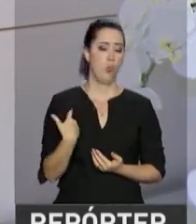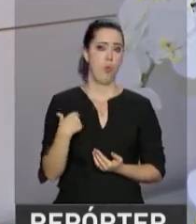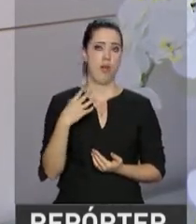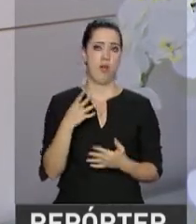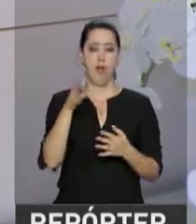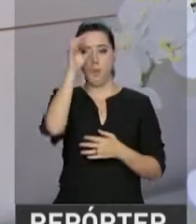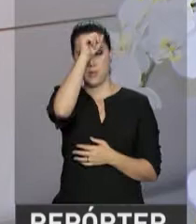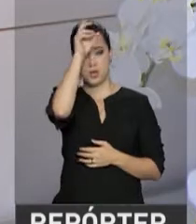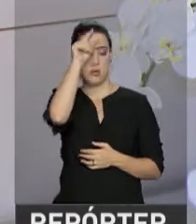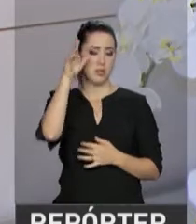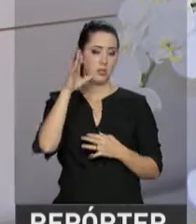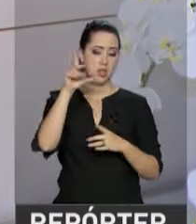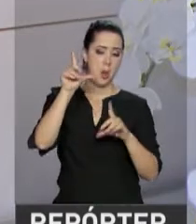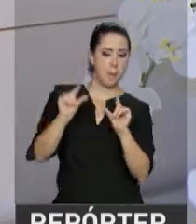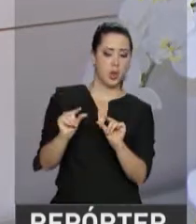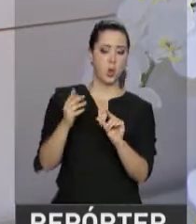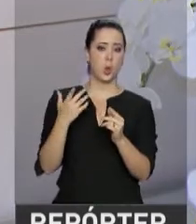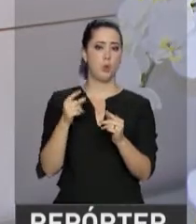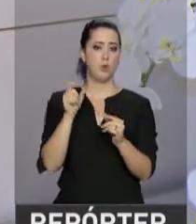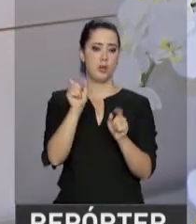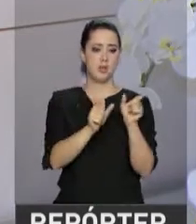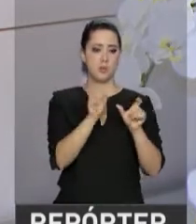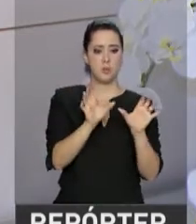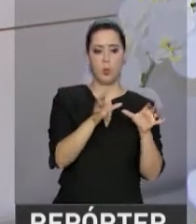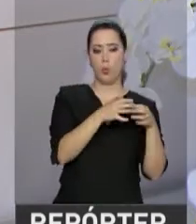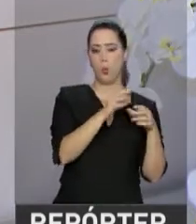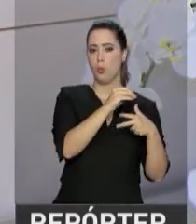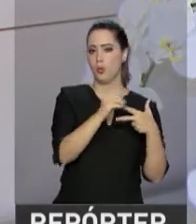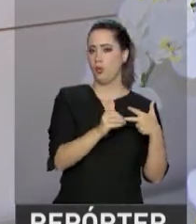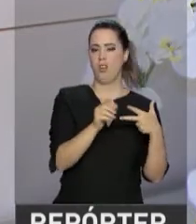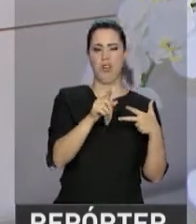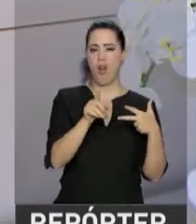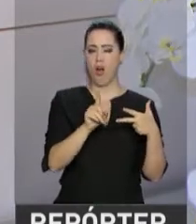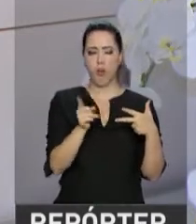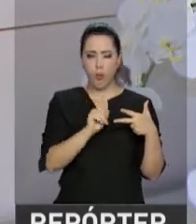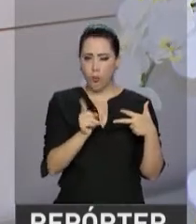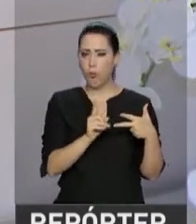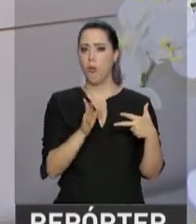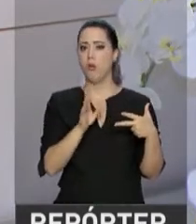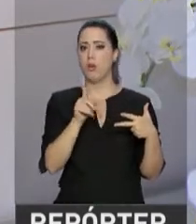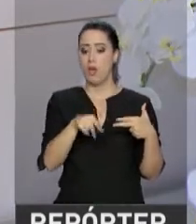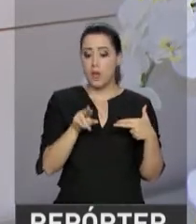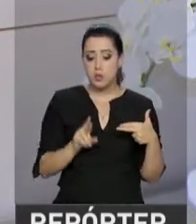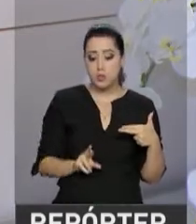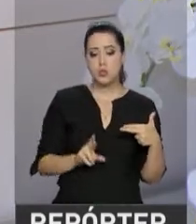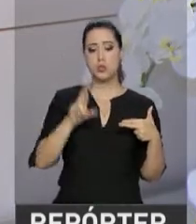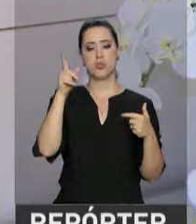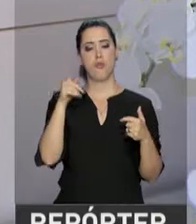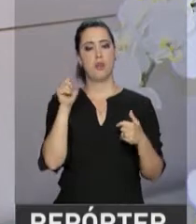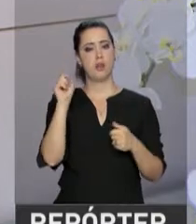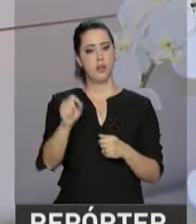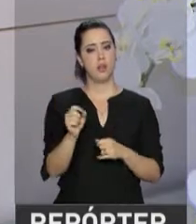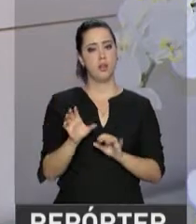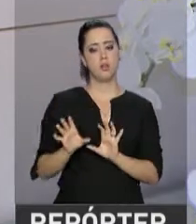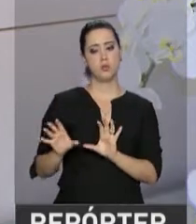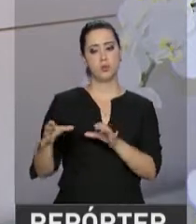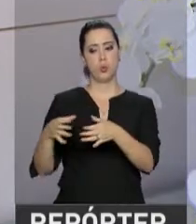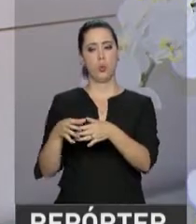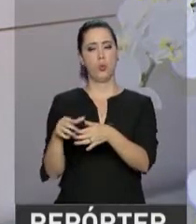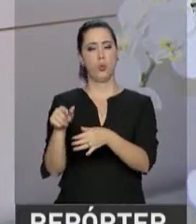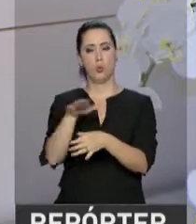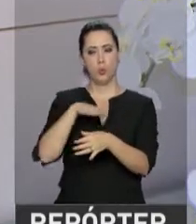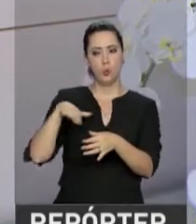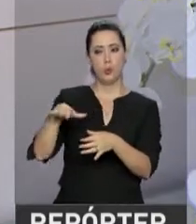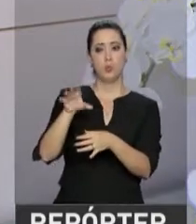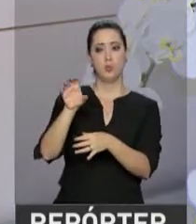aprendizado menor do que o público do enem não é isso mas a forma de competência habilidade a ser